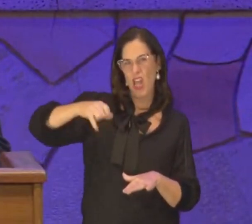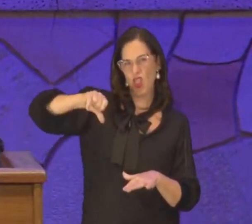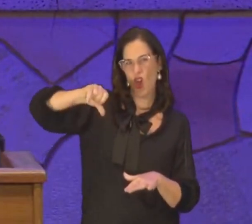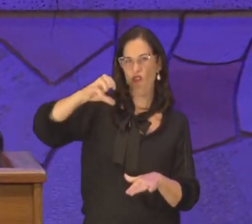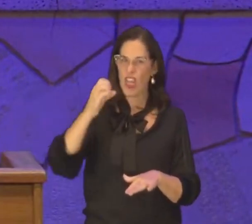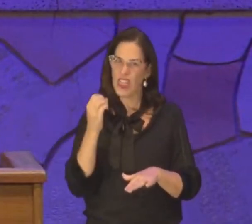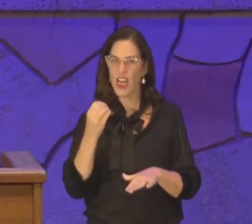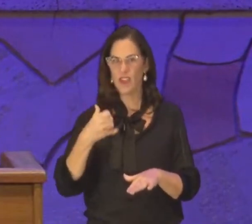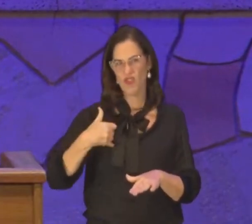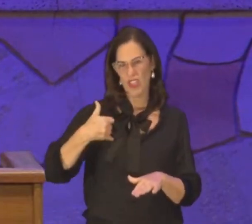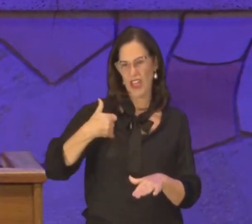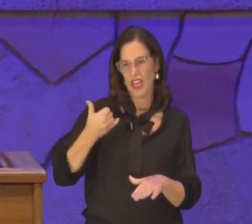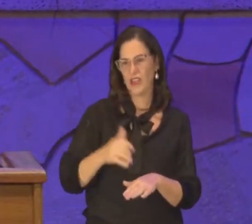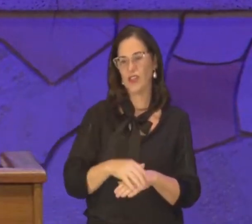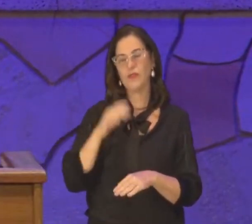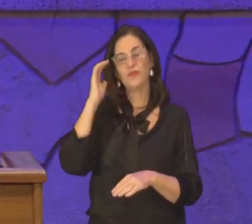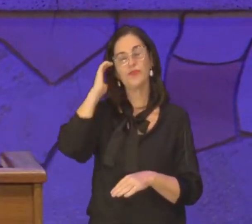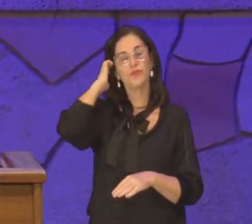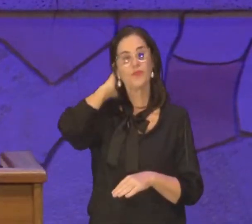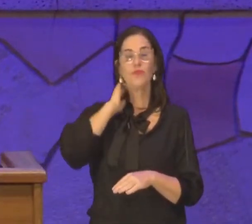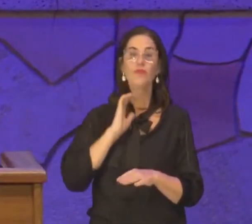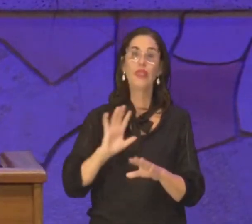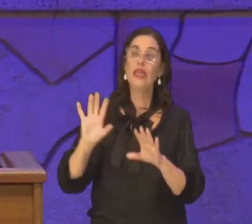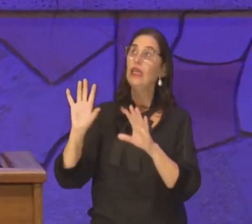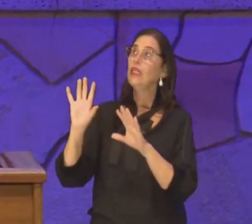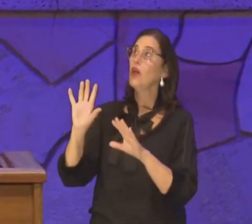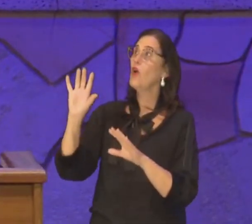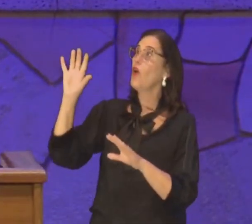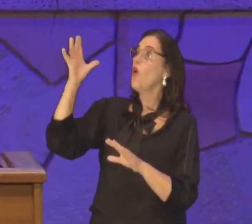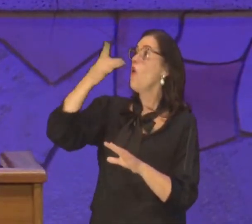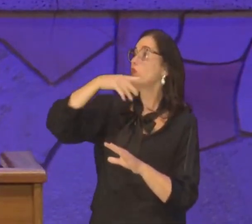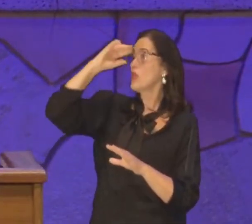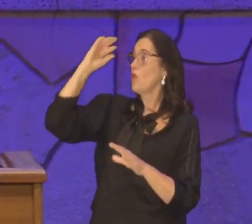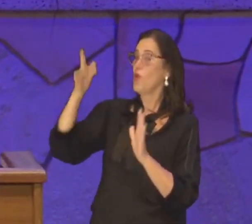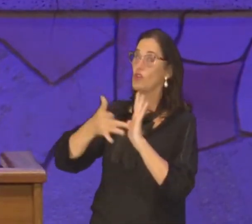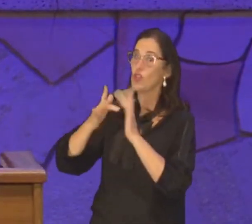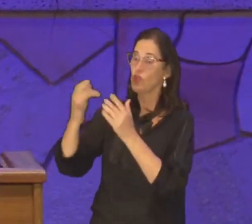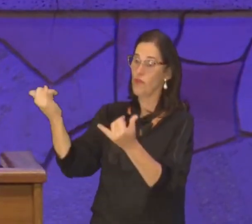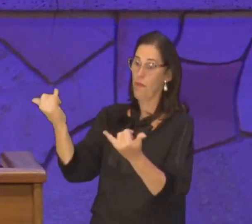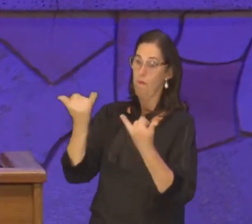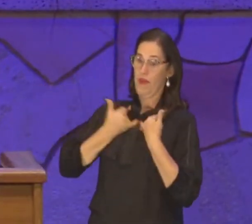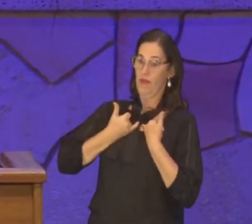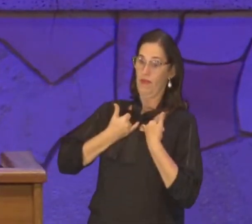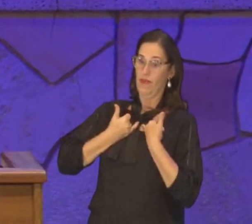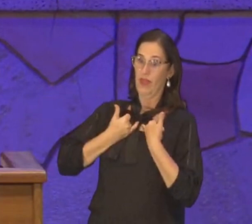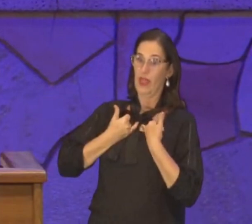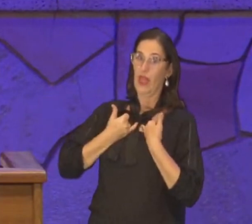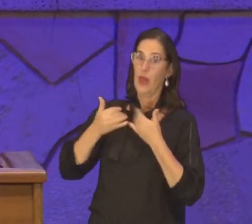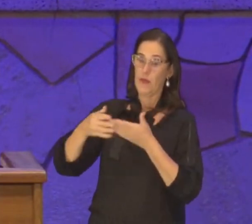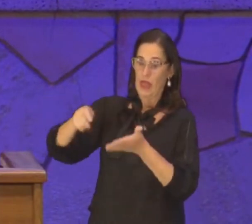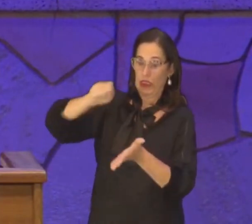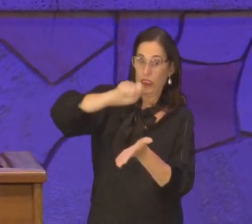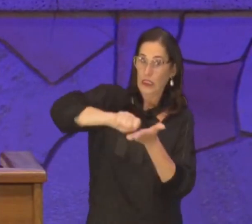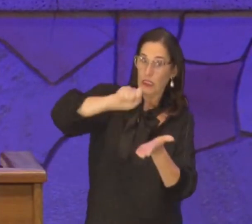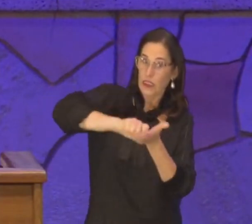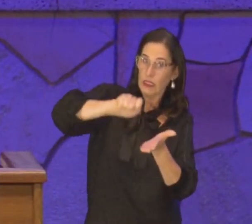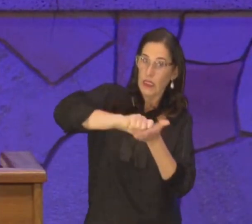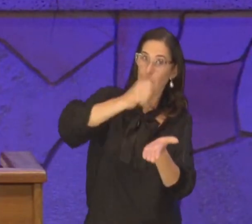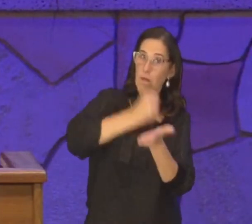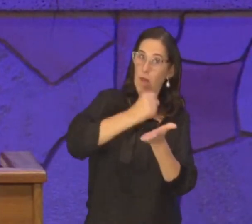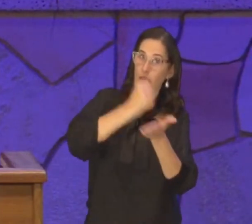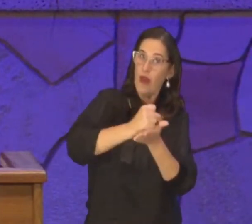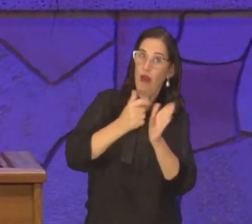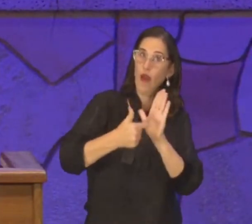anos de idade. Ele então recebe esta mensagem do Senhor Jesus, e o Senhor Jesus pede que ele registrasse esta